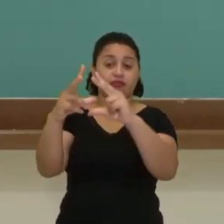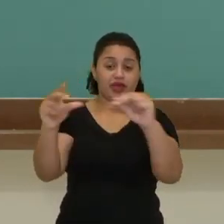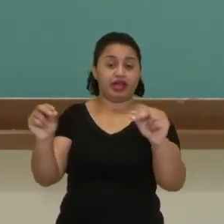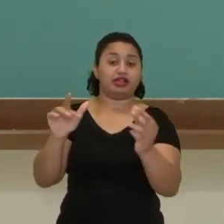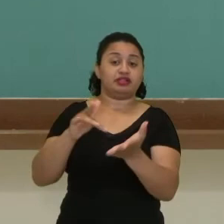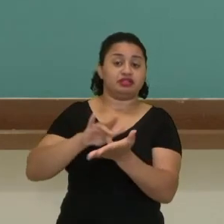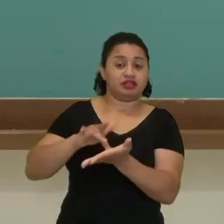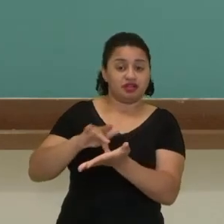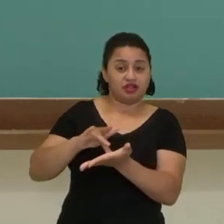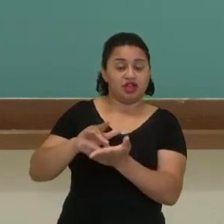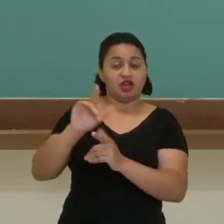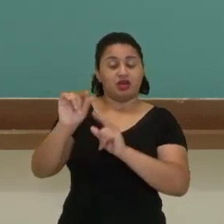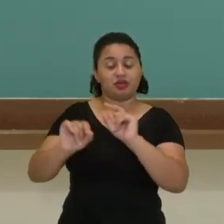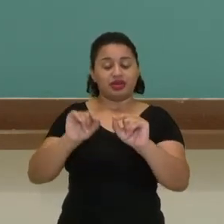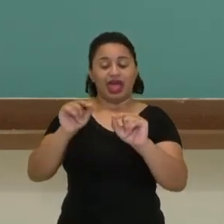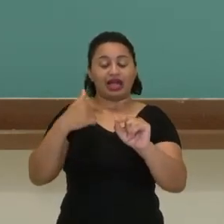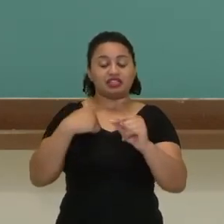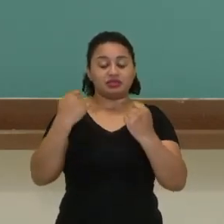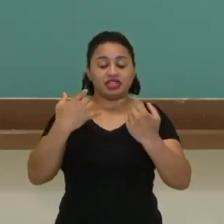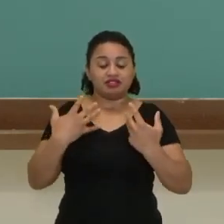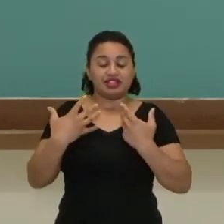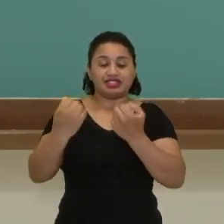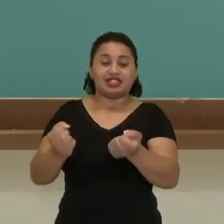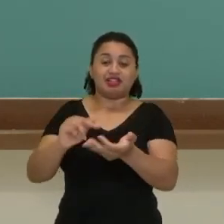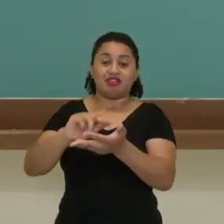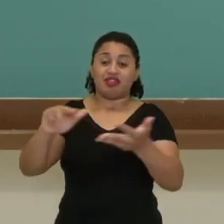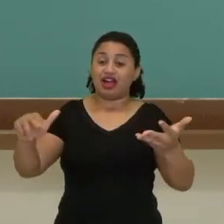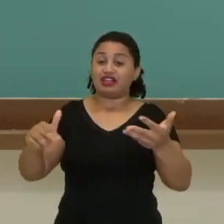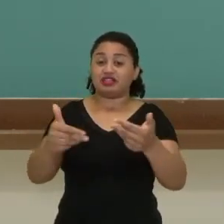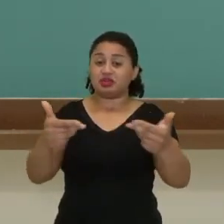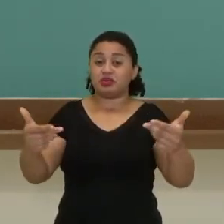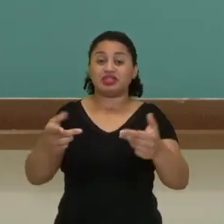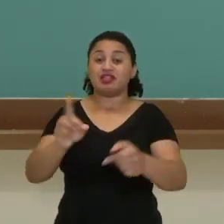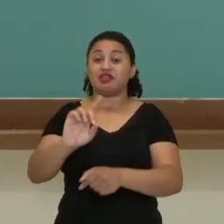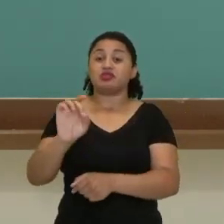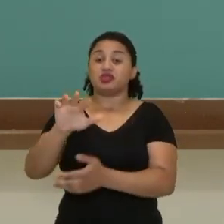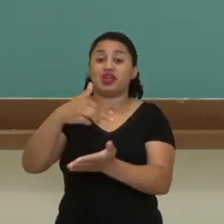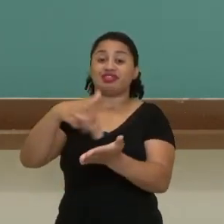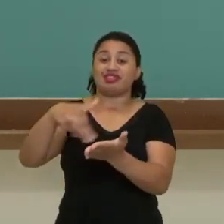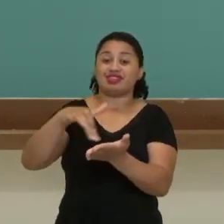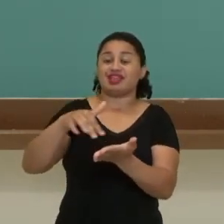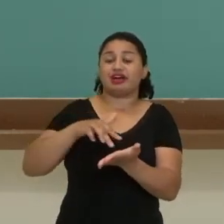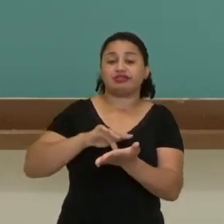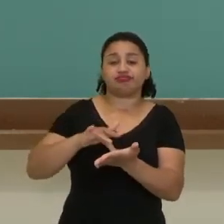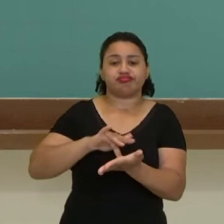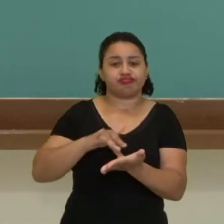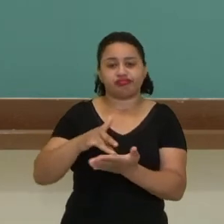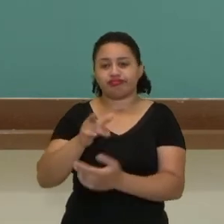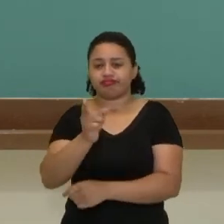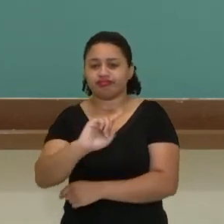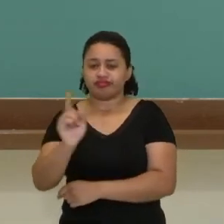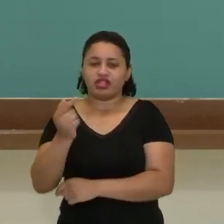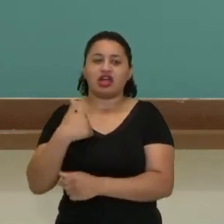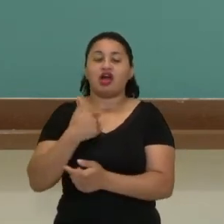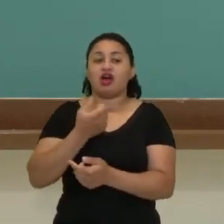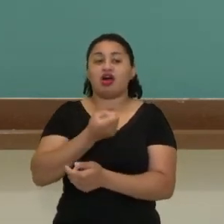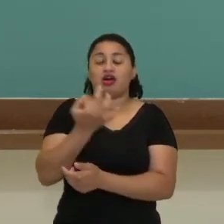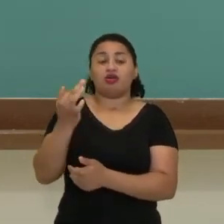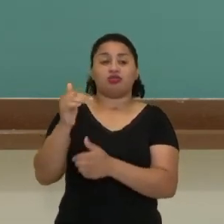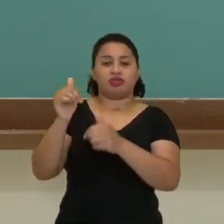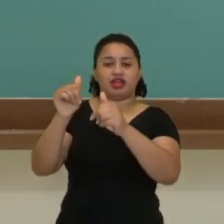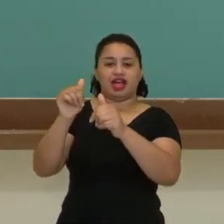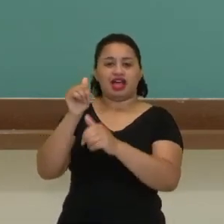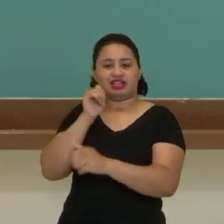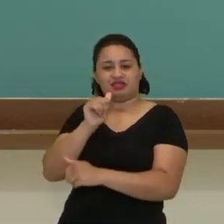época, elas se sujeitavam a diversas coisas além da arte do dançar, né? Muitas delas, como é o caso da menina de